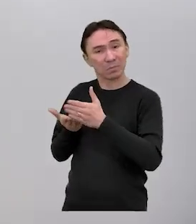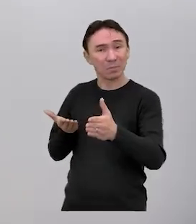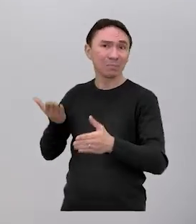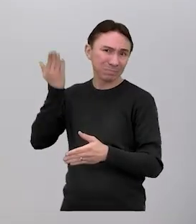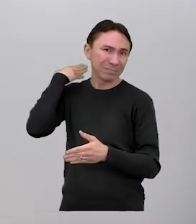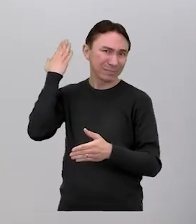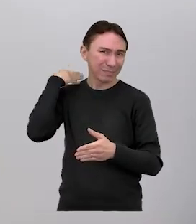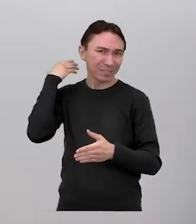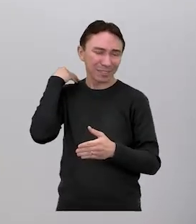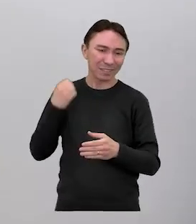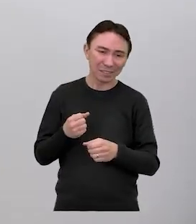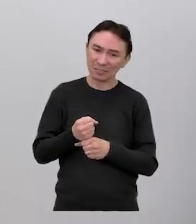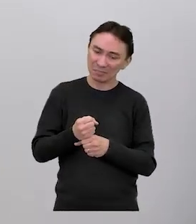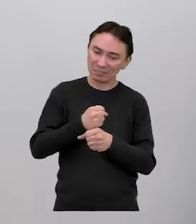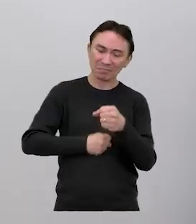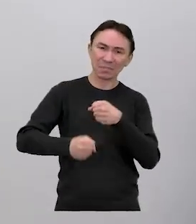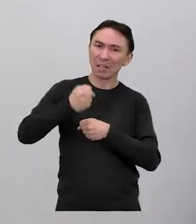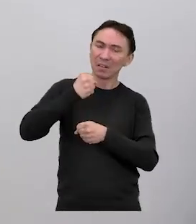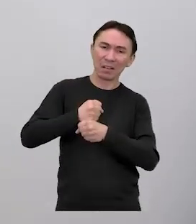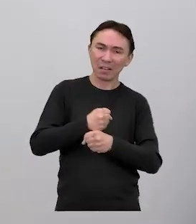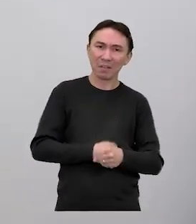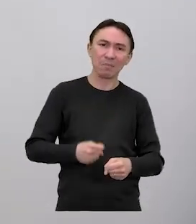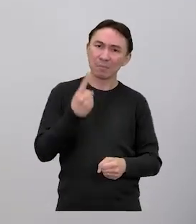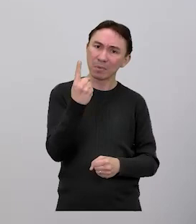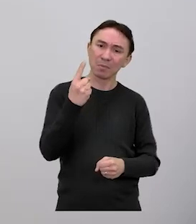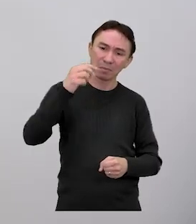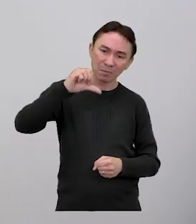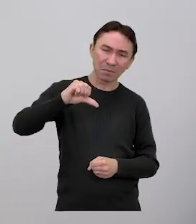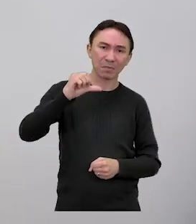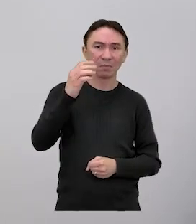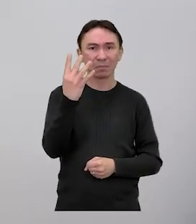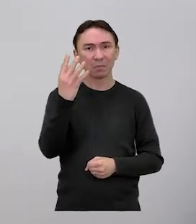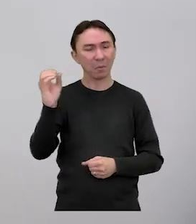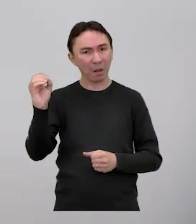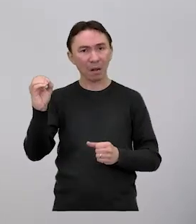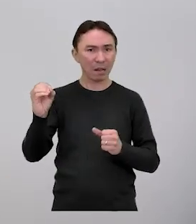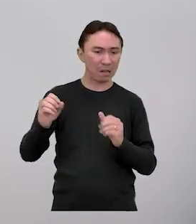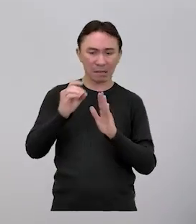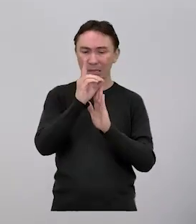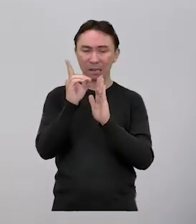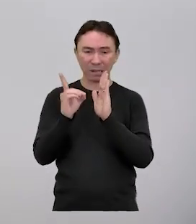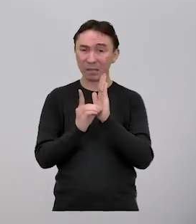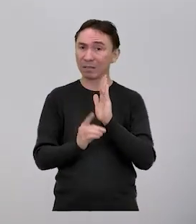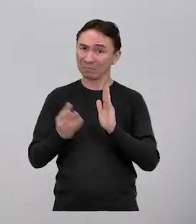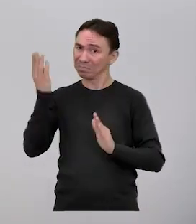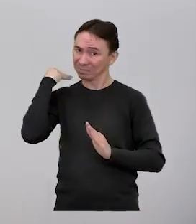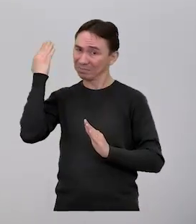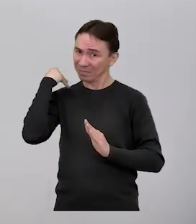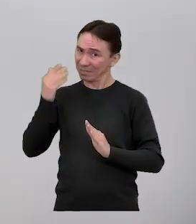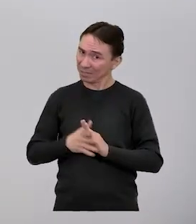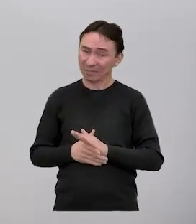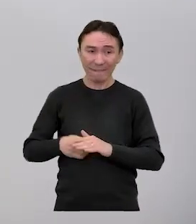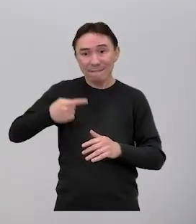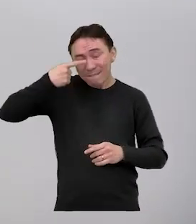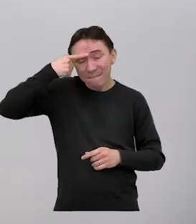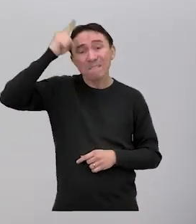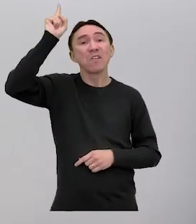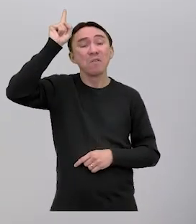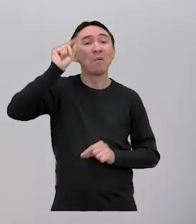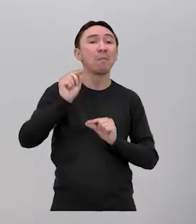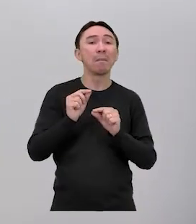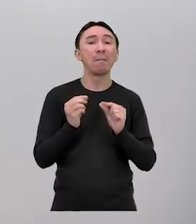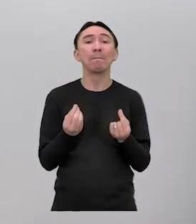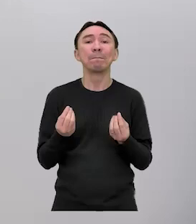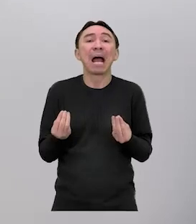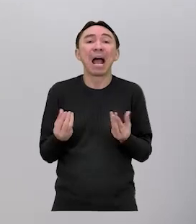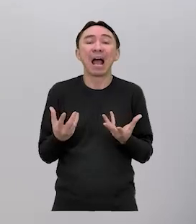né, utilizando aí, sendo utilizado para esses fins bélicos, né? Infelizmente, muitas vezes as tecnologias que tanto nos